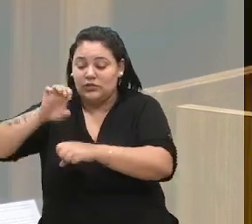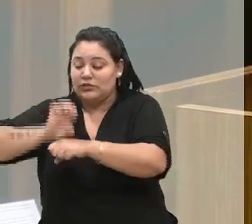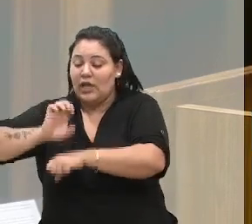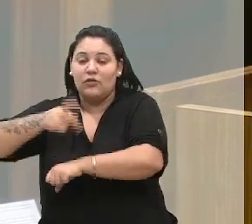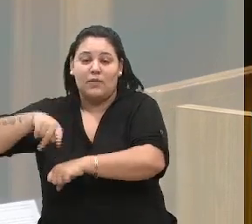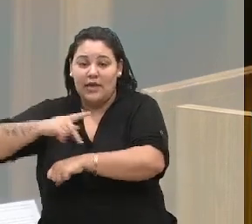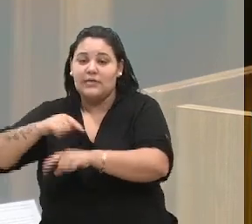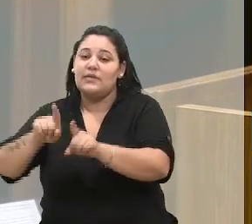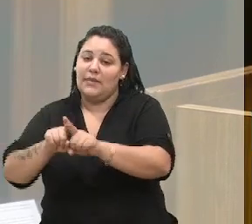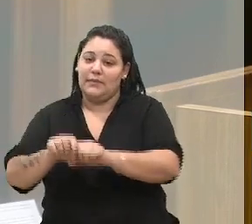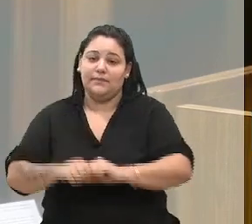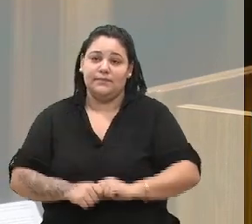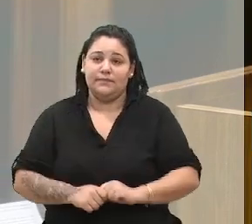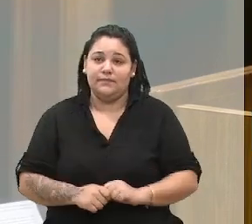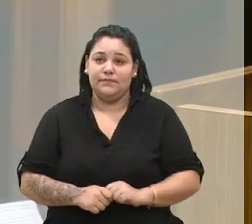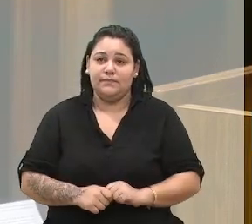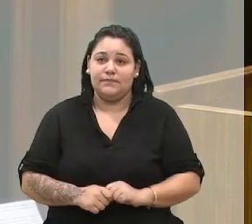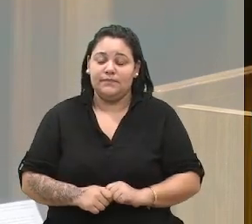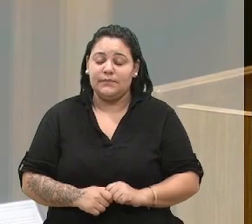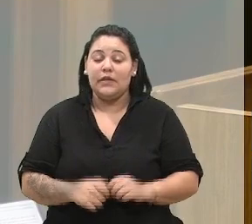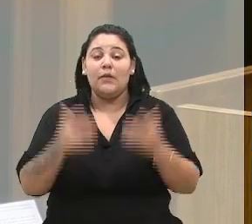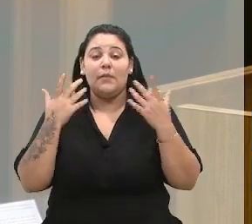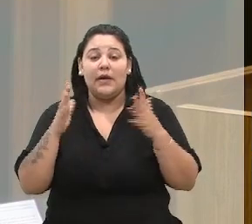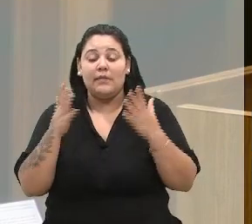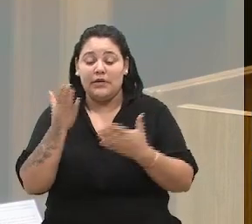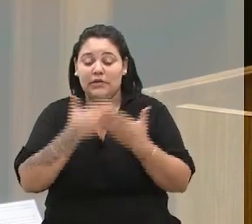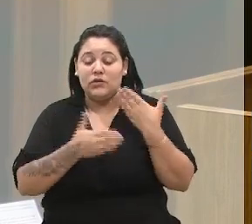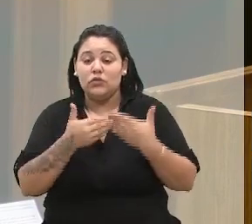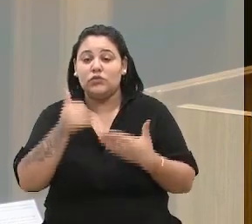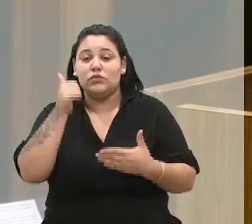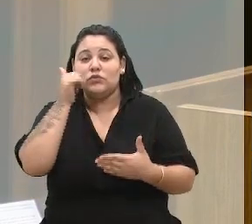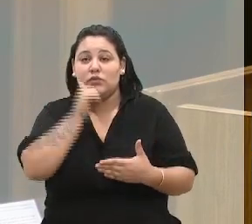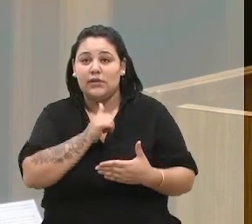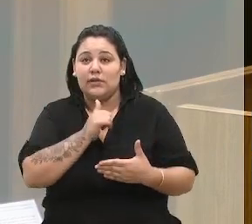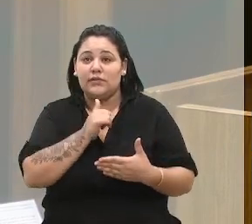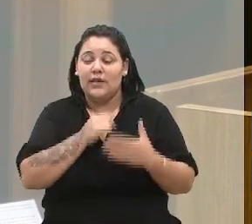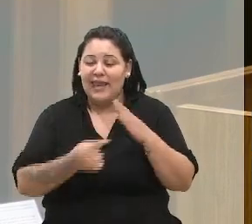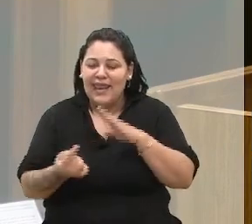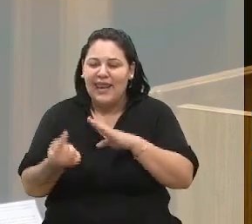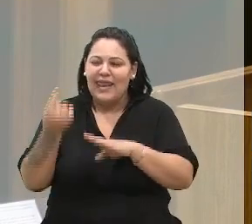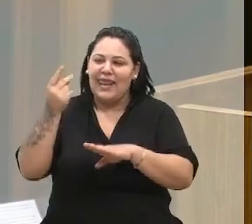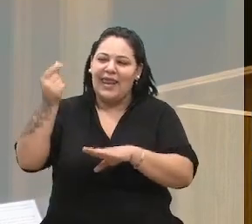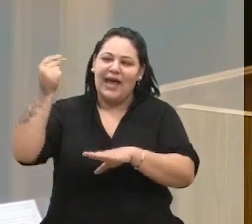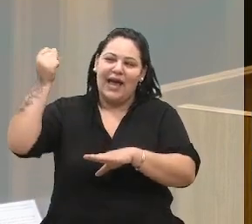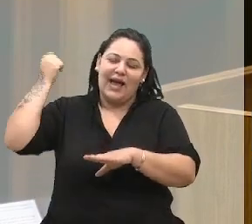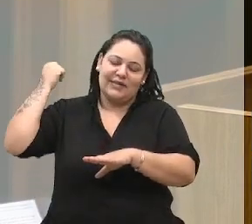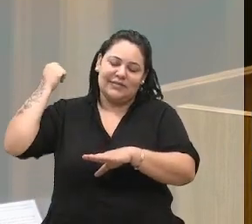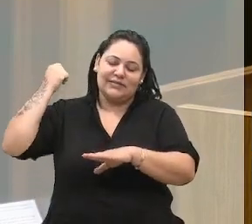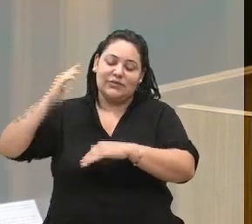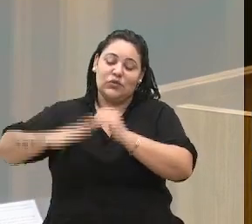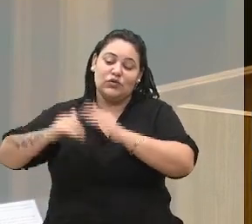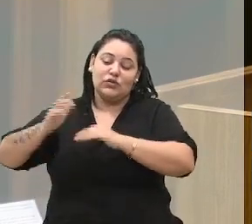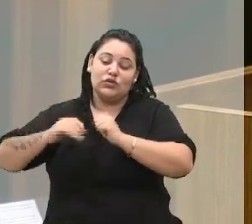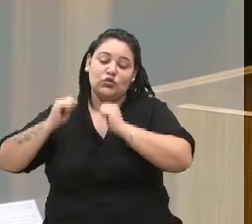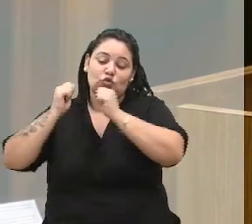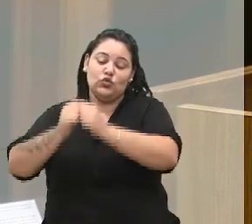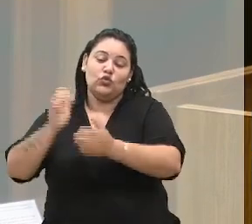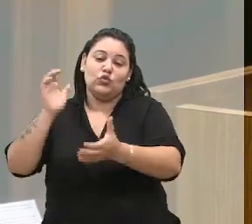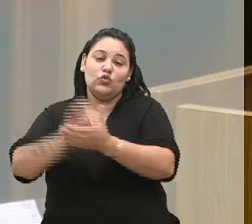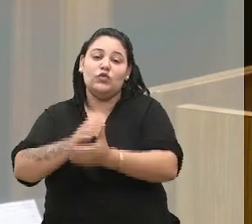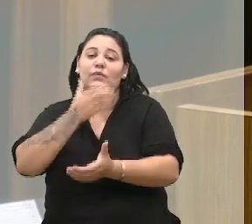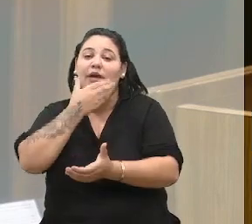país. Parabéns às mulheres que naquele tempo construíram tudo isso junto com seus